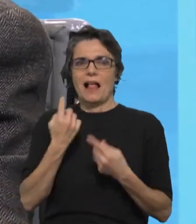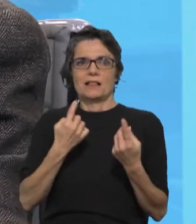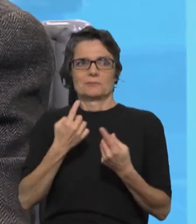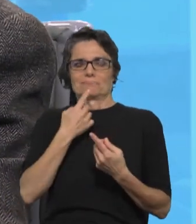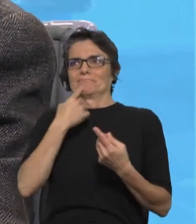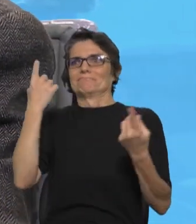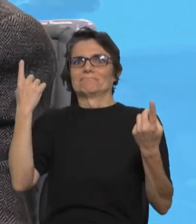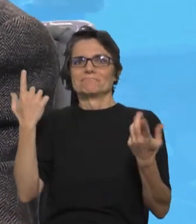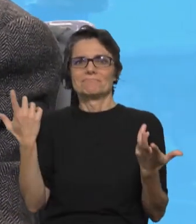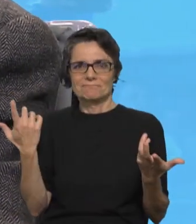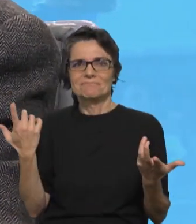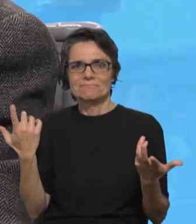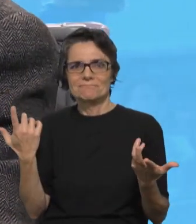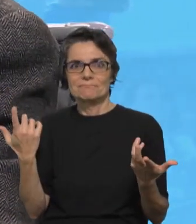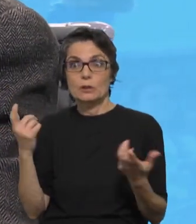a